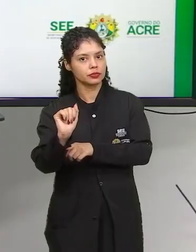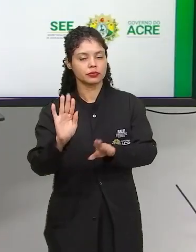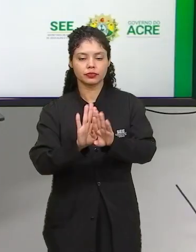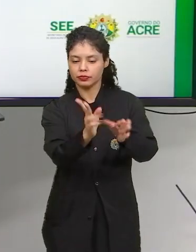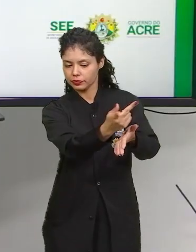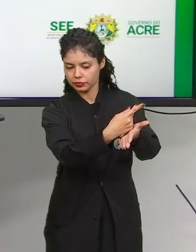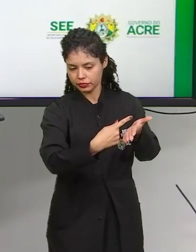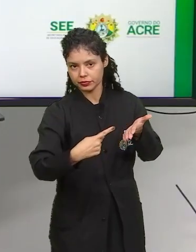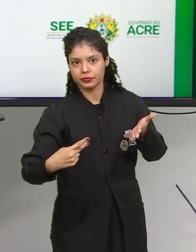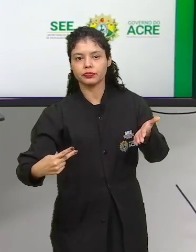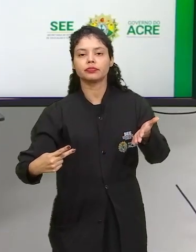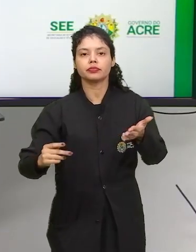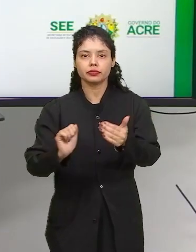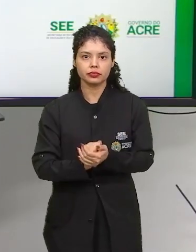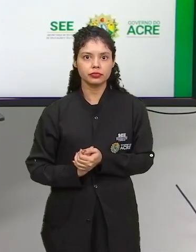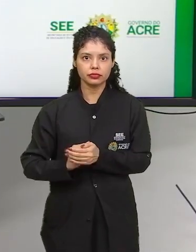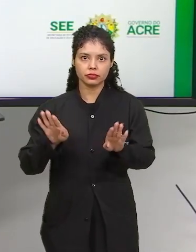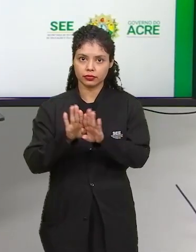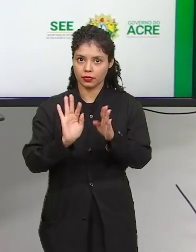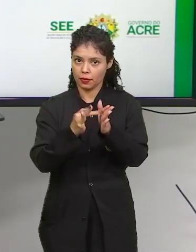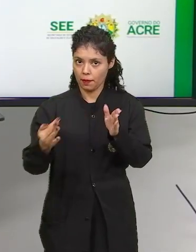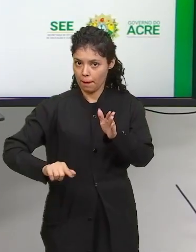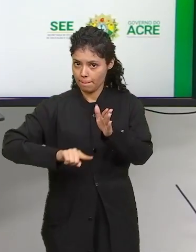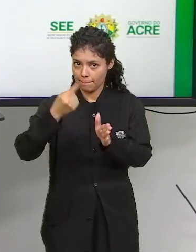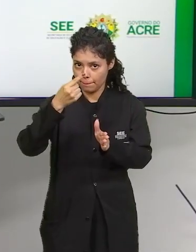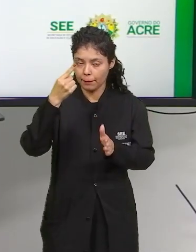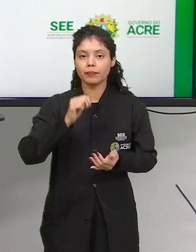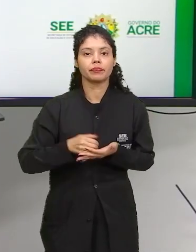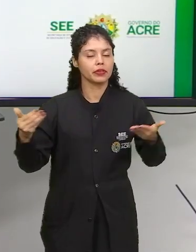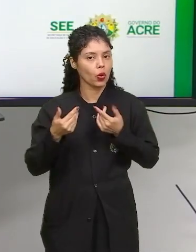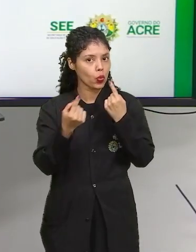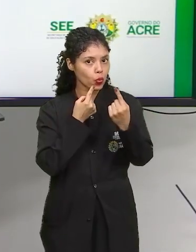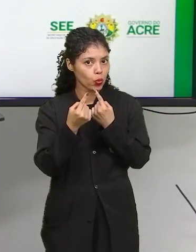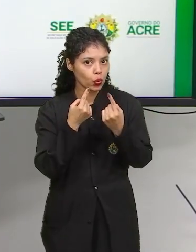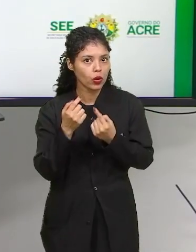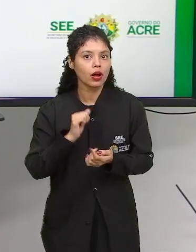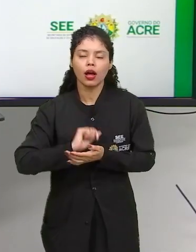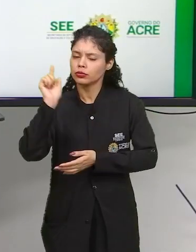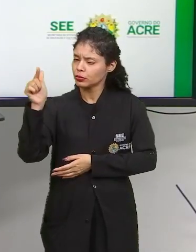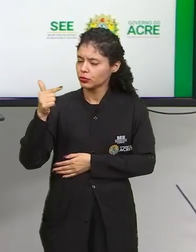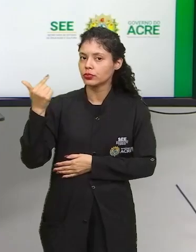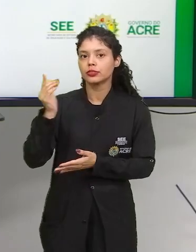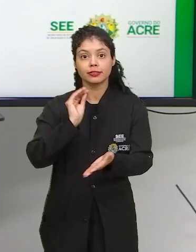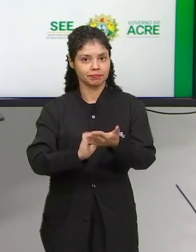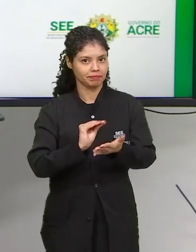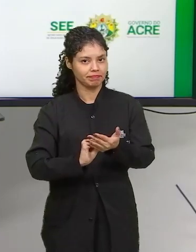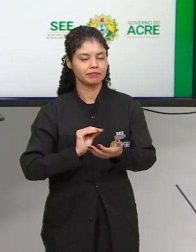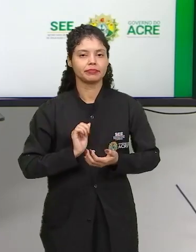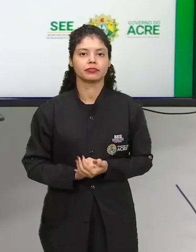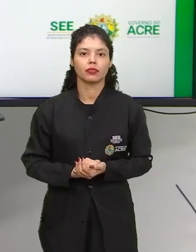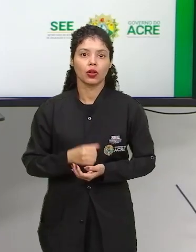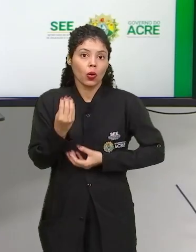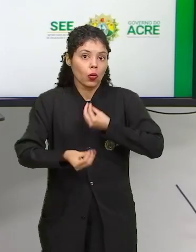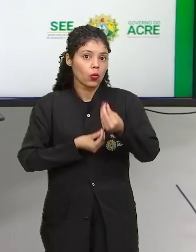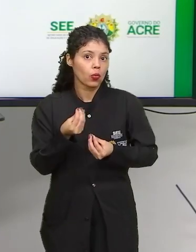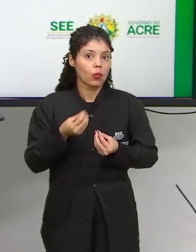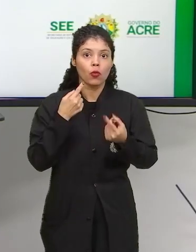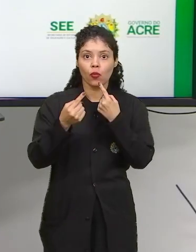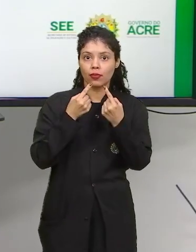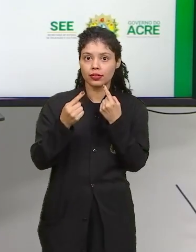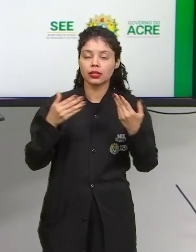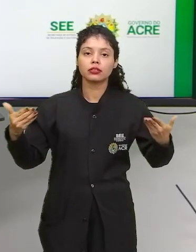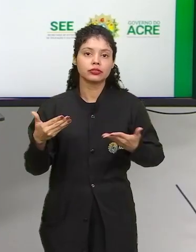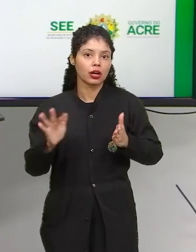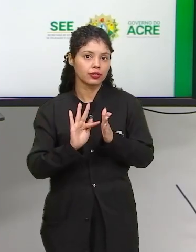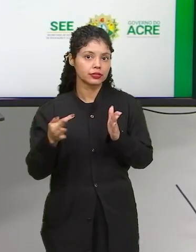nós já tivemos a parte 1 das funções da linguagem e agora vamos conversar sobre as demais, as que faltaram. Como nós vamos conversar sobre